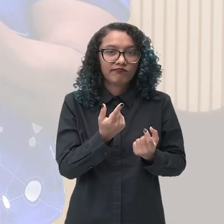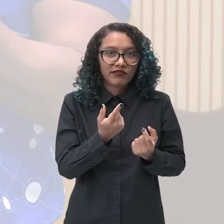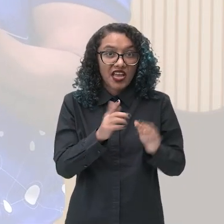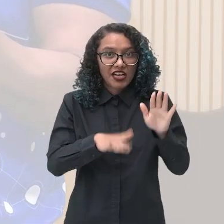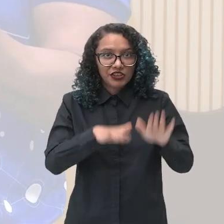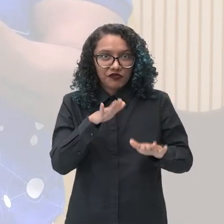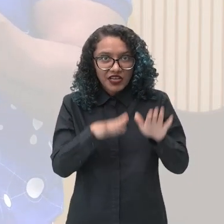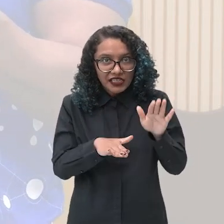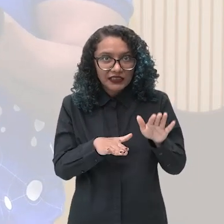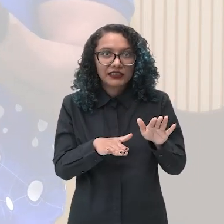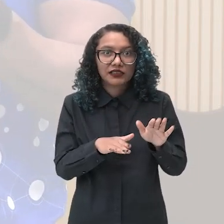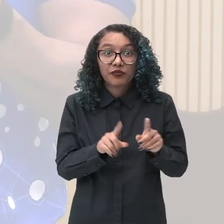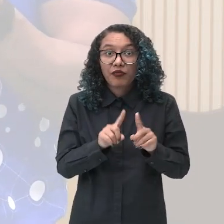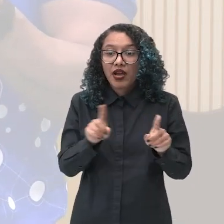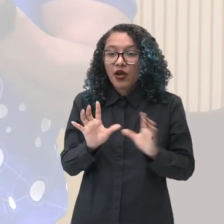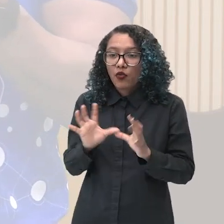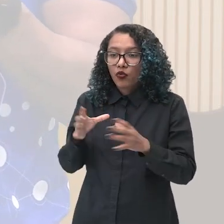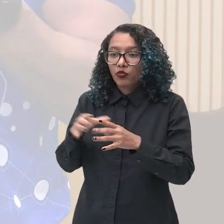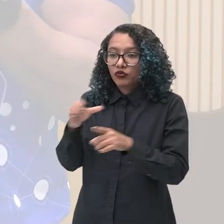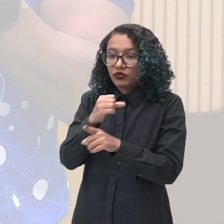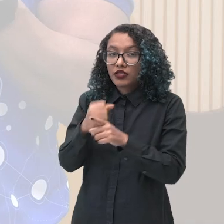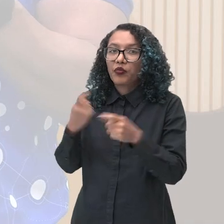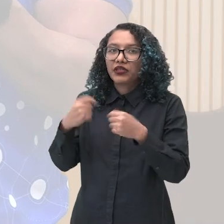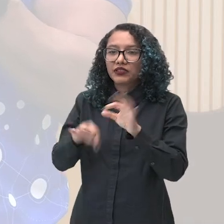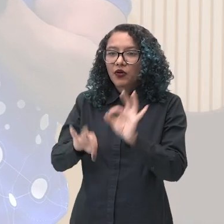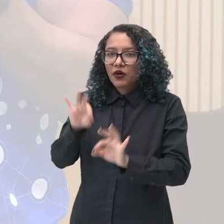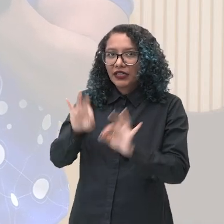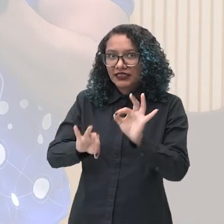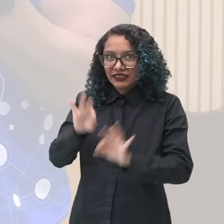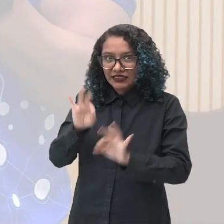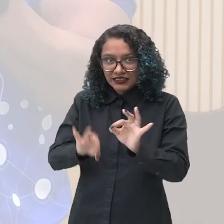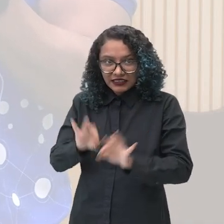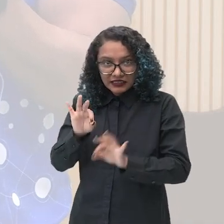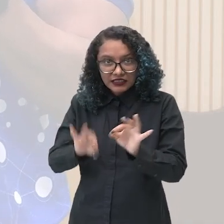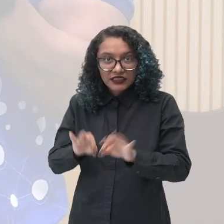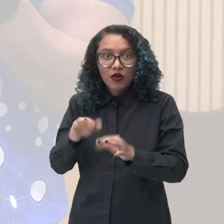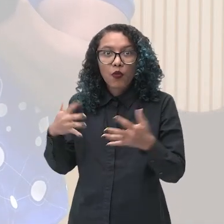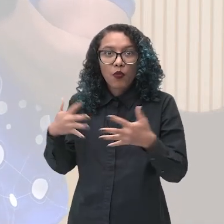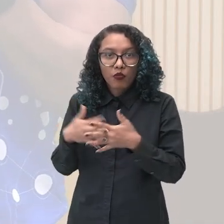como eu falei para vocês, eles precisam de uma organização maior. Ele precisa,